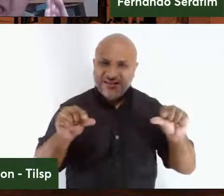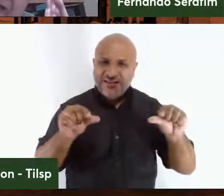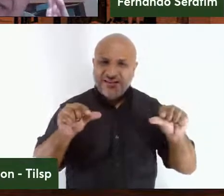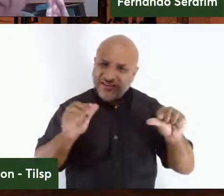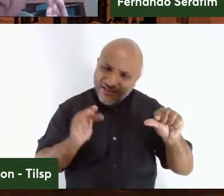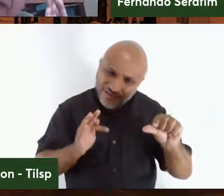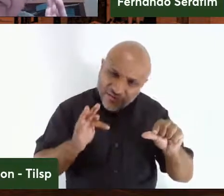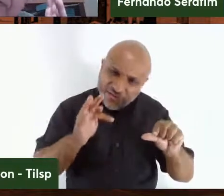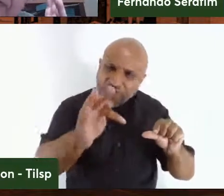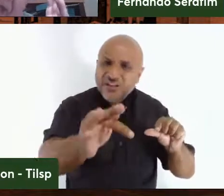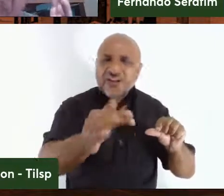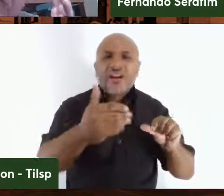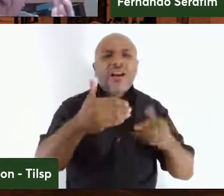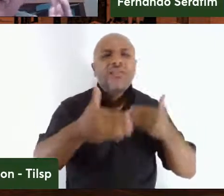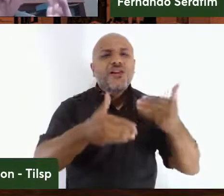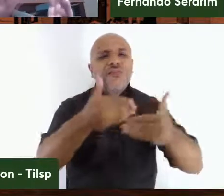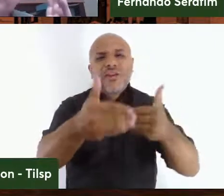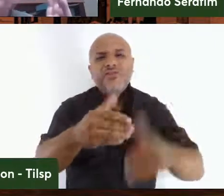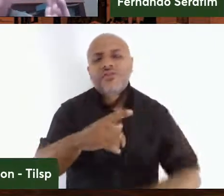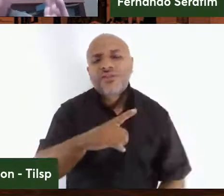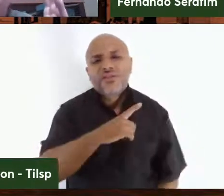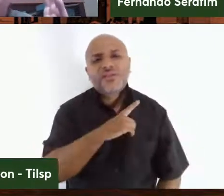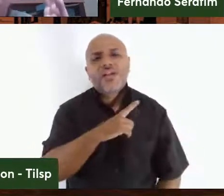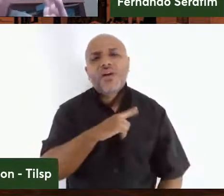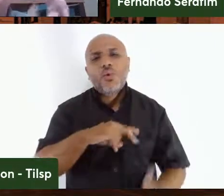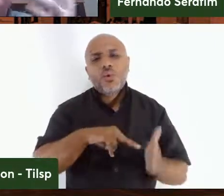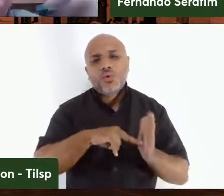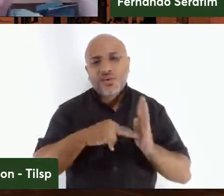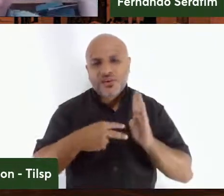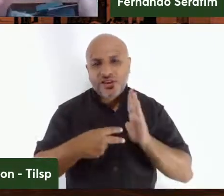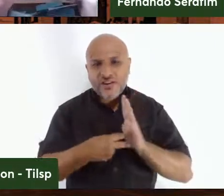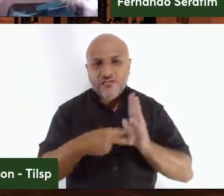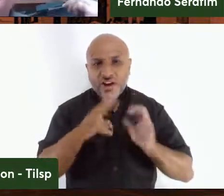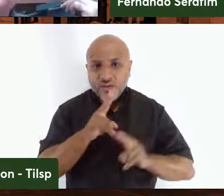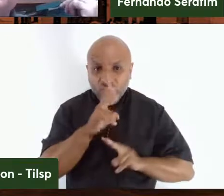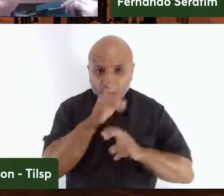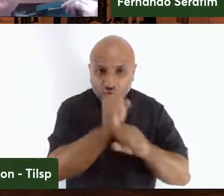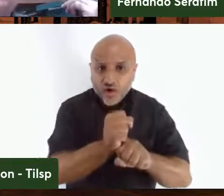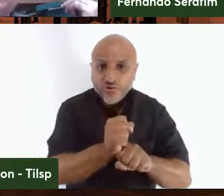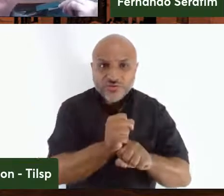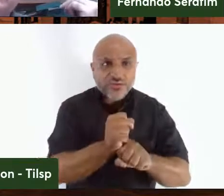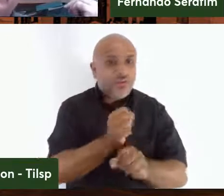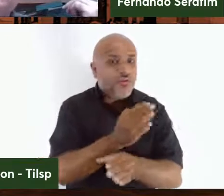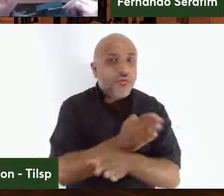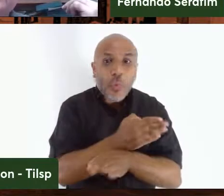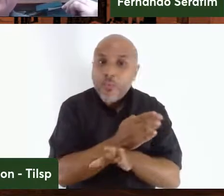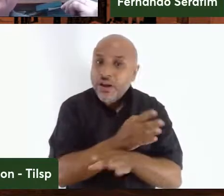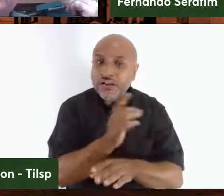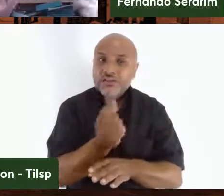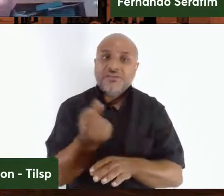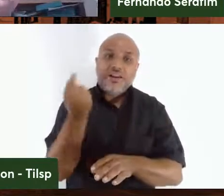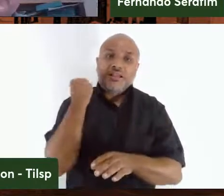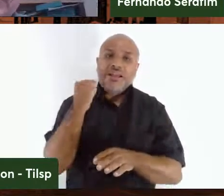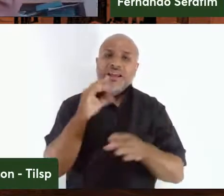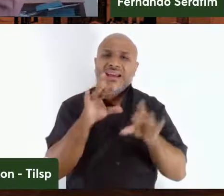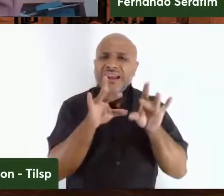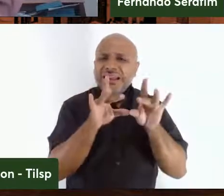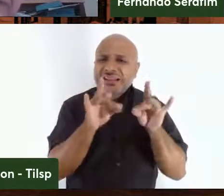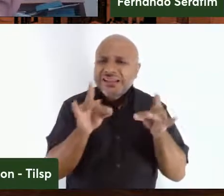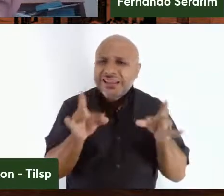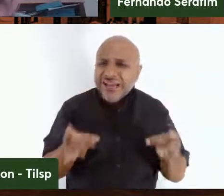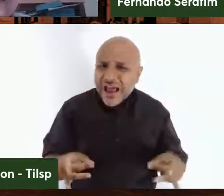lá na frente e tem um significado forte. Não ficou perdida lá atrás aquele detalhe, aquele